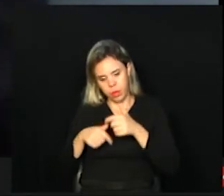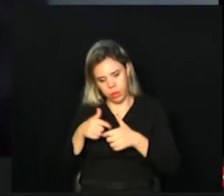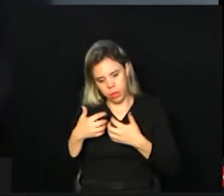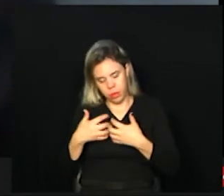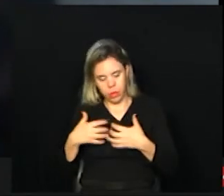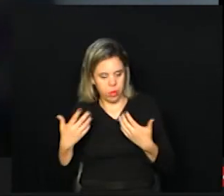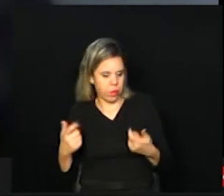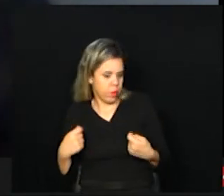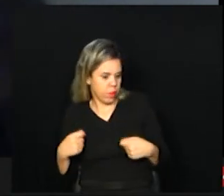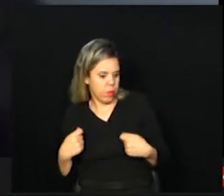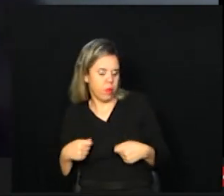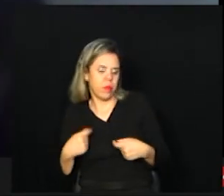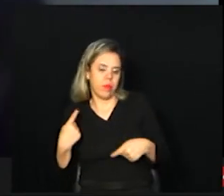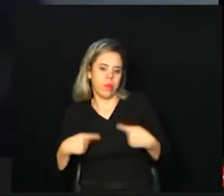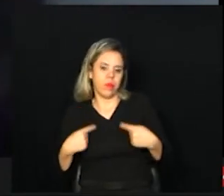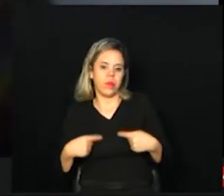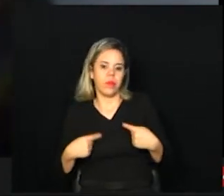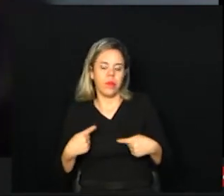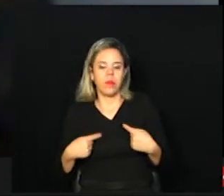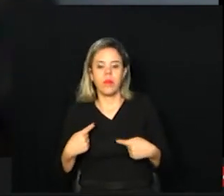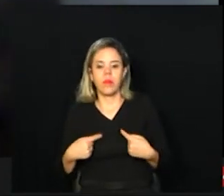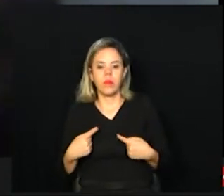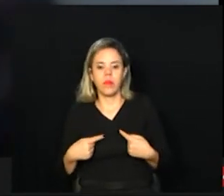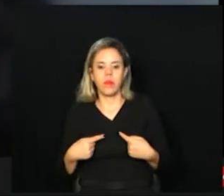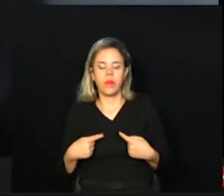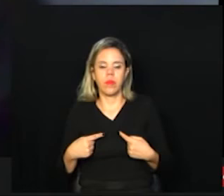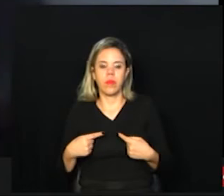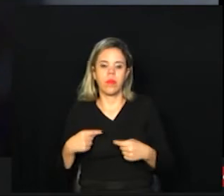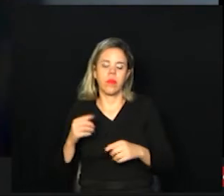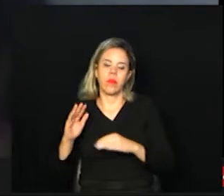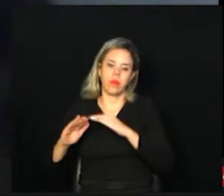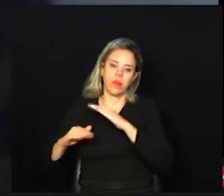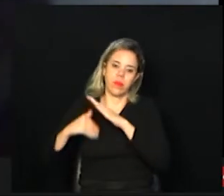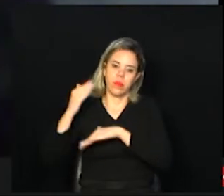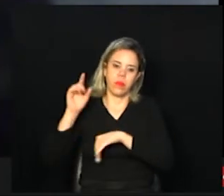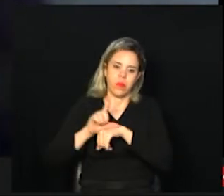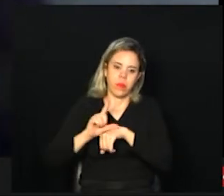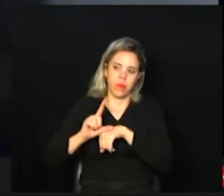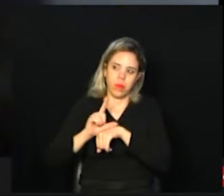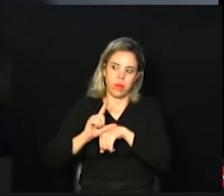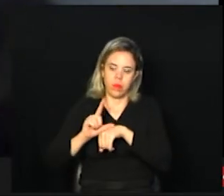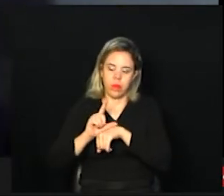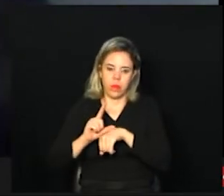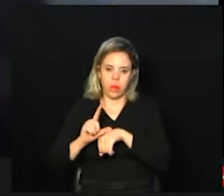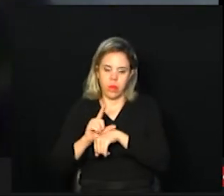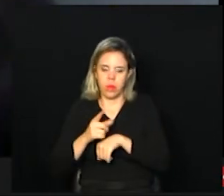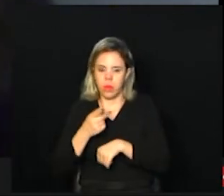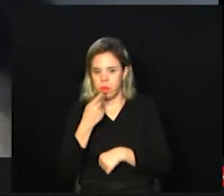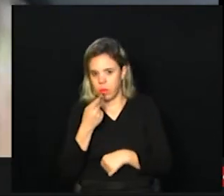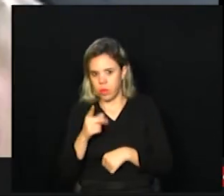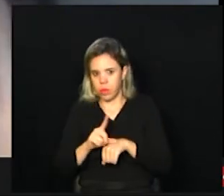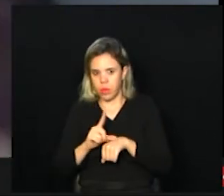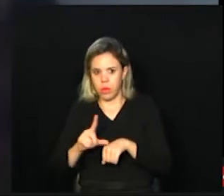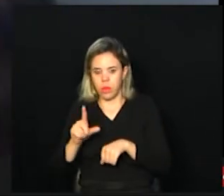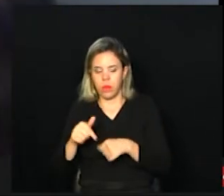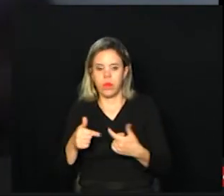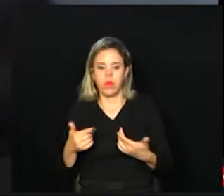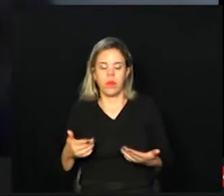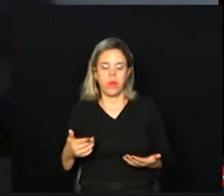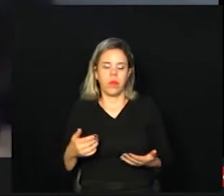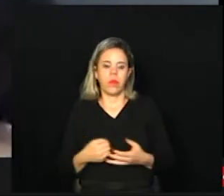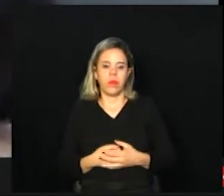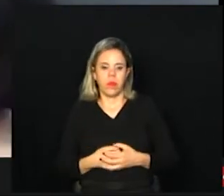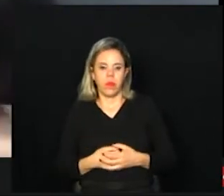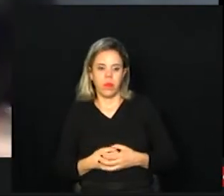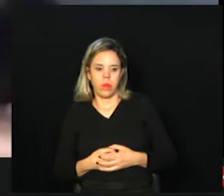a gente precisa discutir, que está além da legislação, está muito além da legislação. Como eu disse, a legislação é uma ponta,